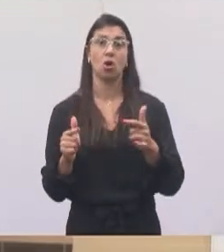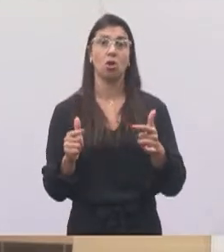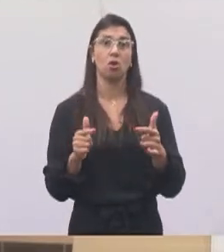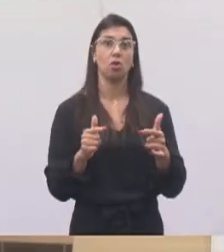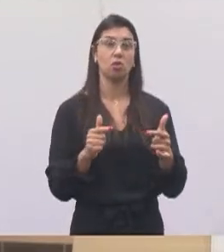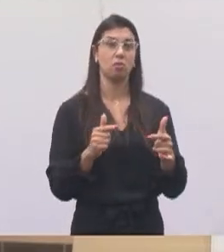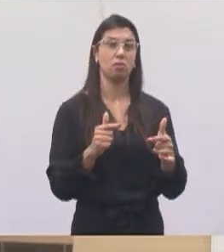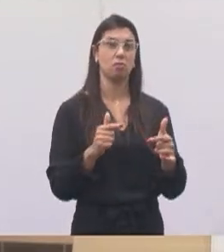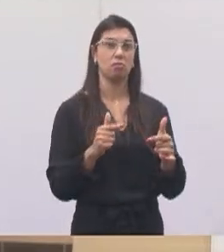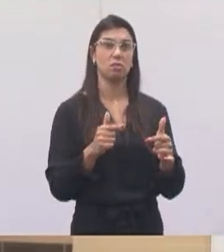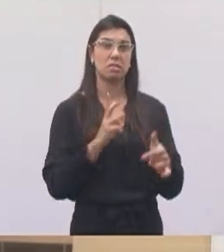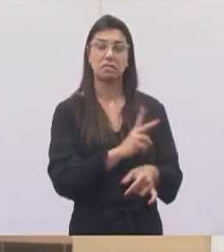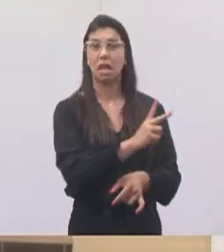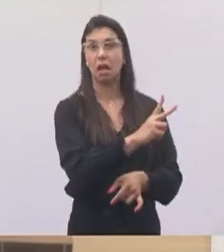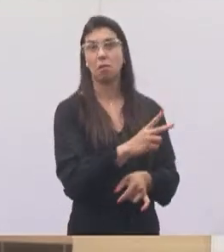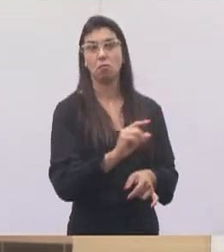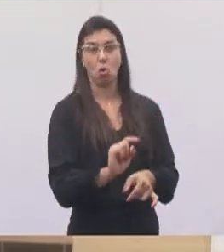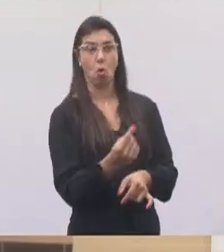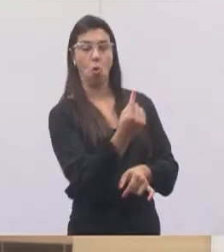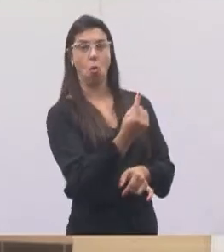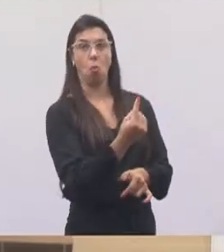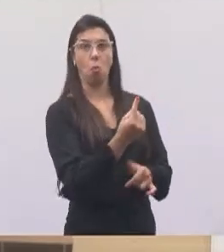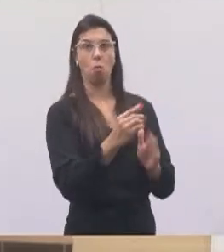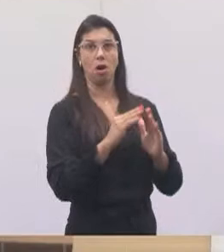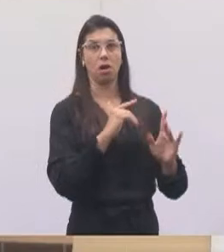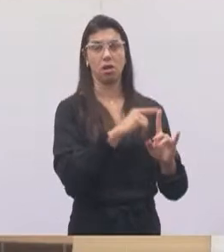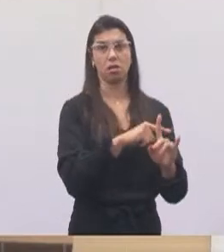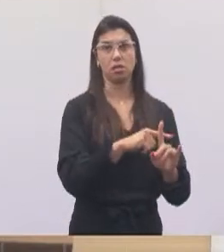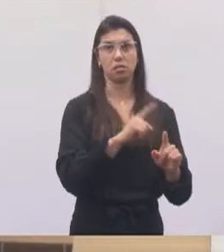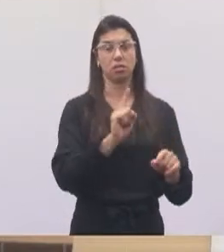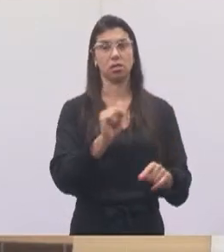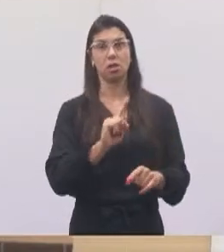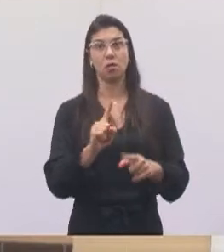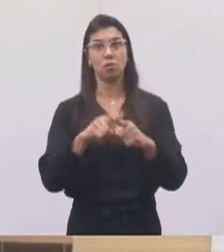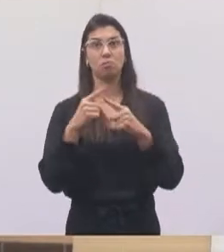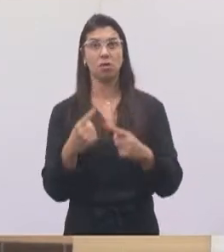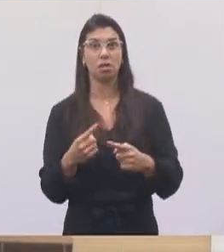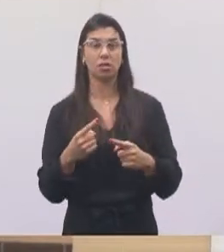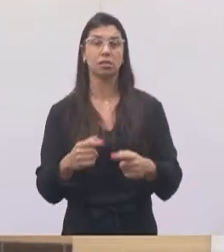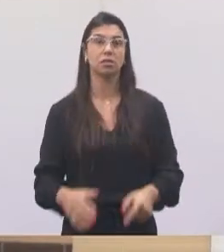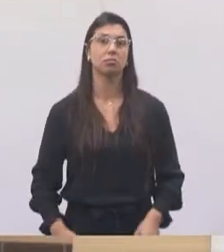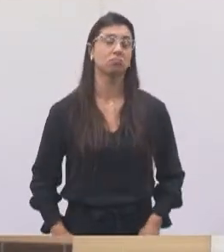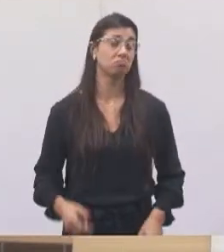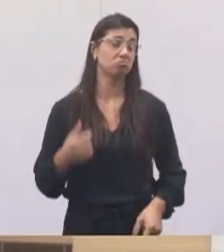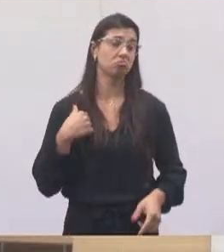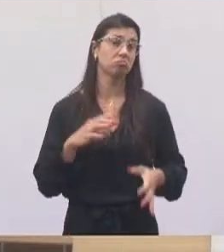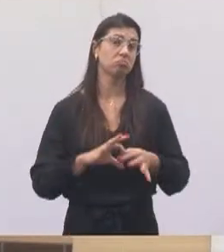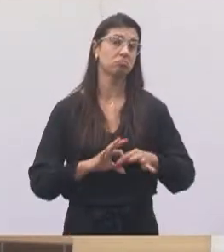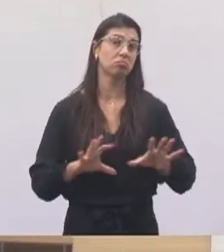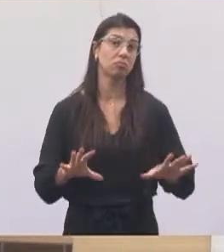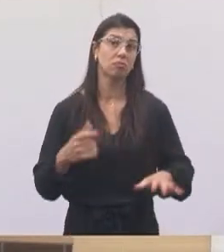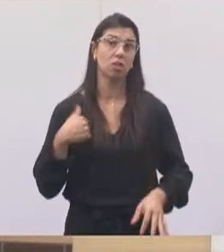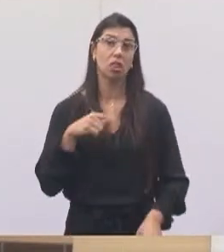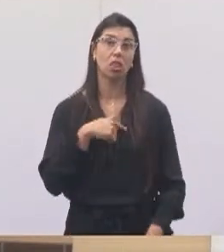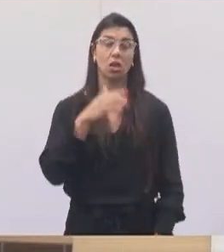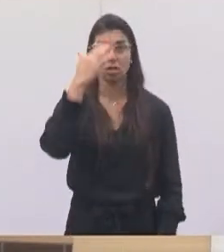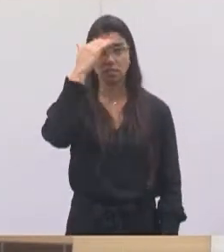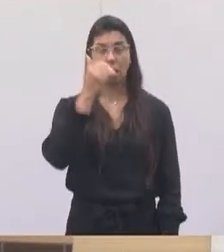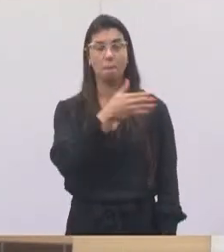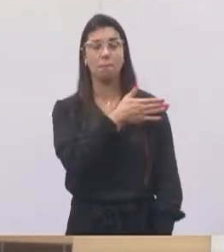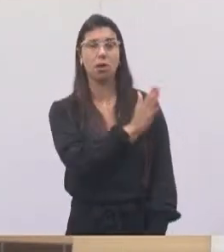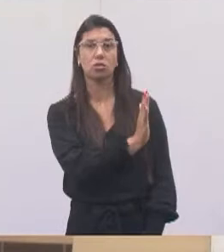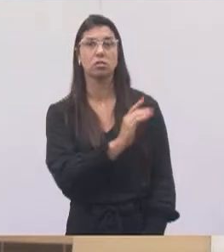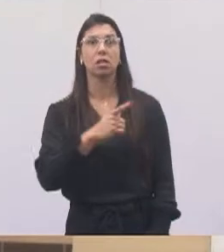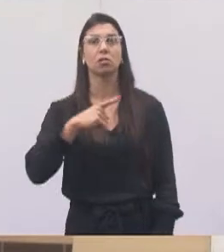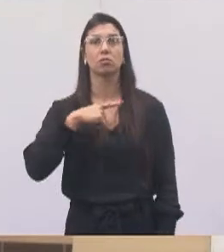fazer mal para alguém ou algum ser vivente é muito difícil, tá? Então, Nós sabemos que o preconceito